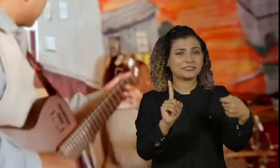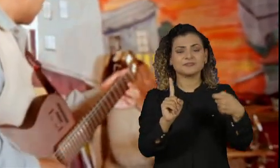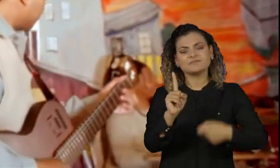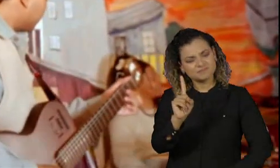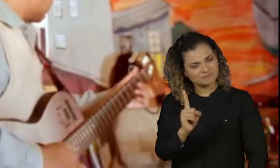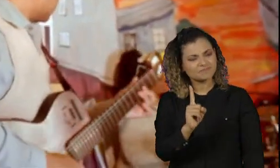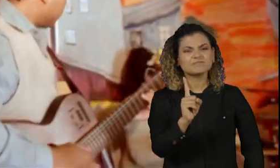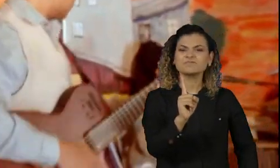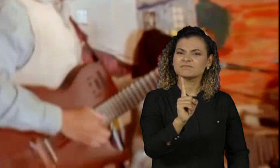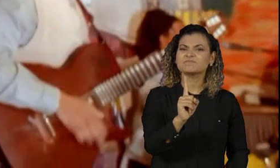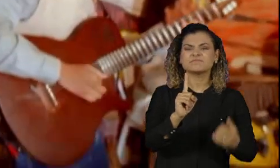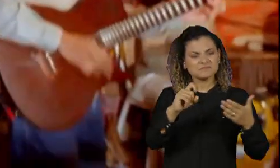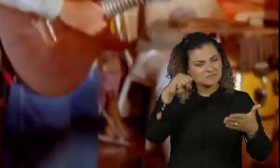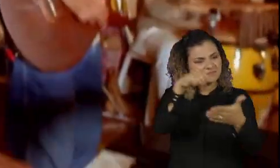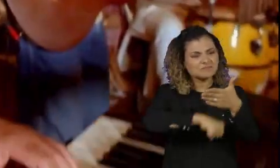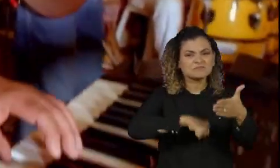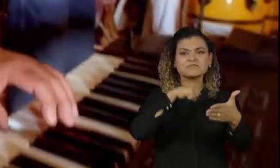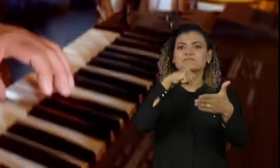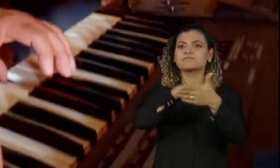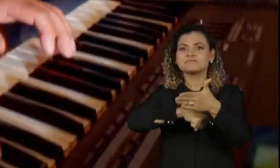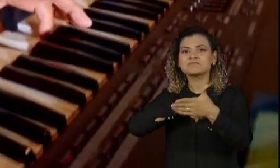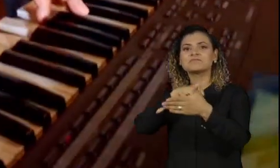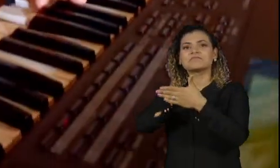Lutamos por igualdade.